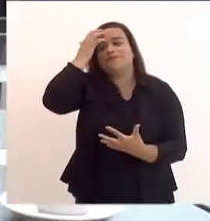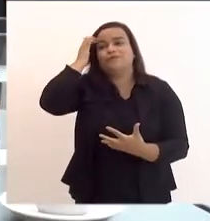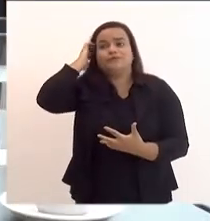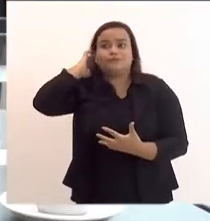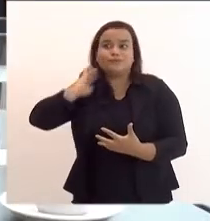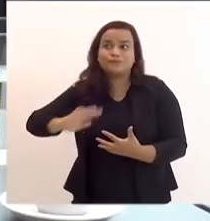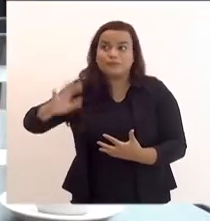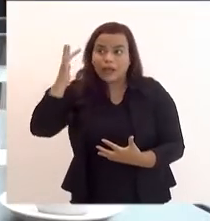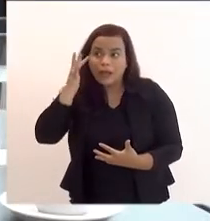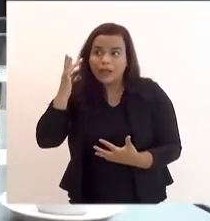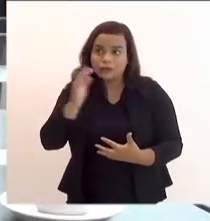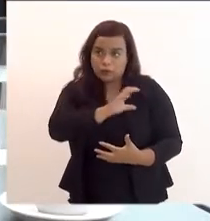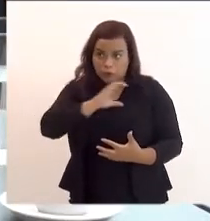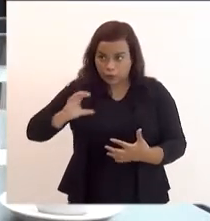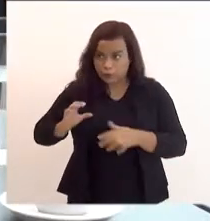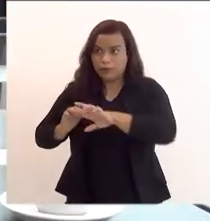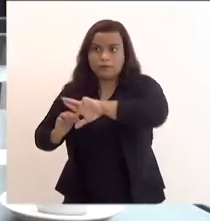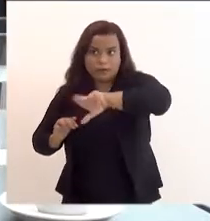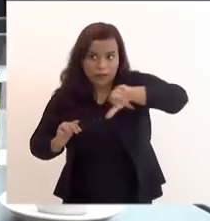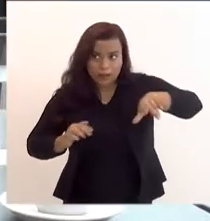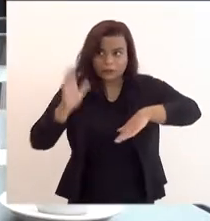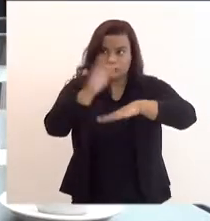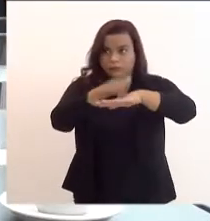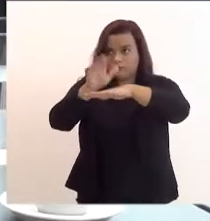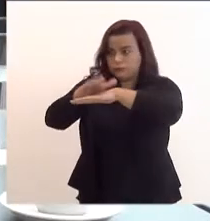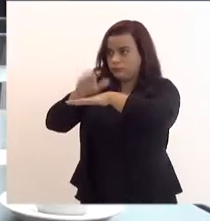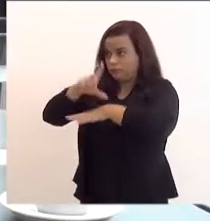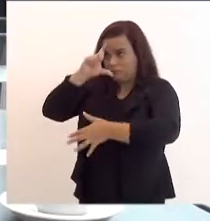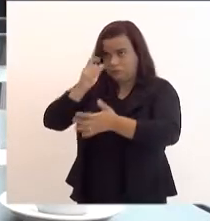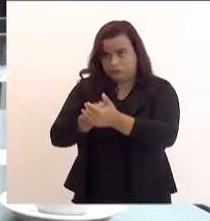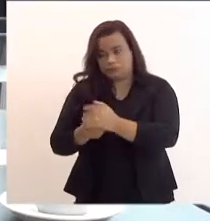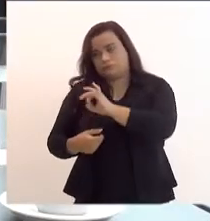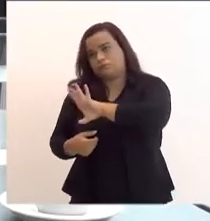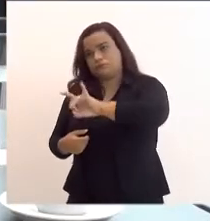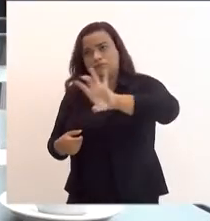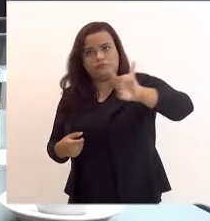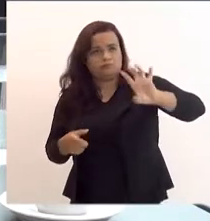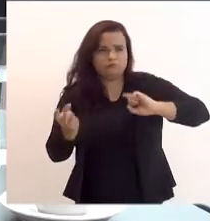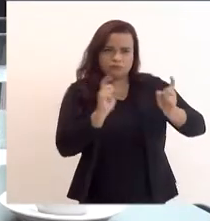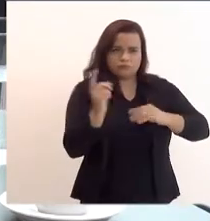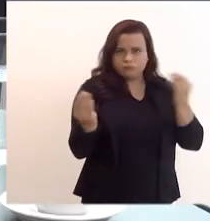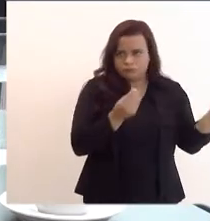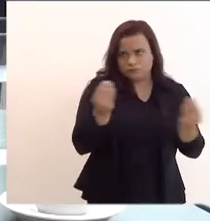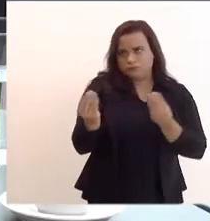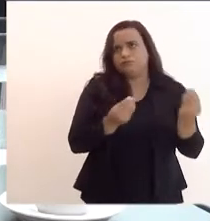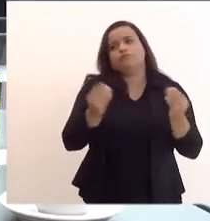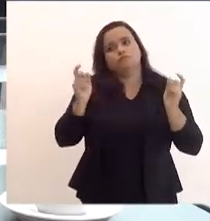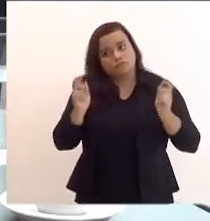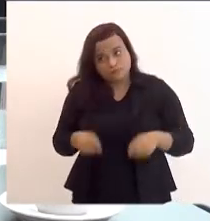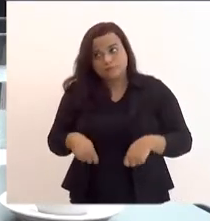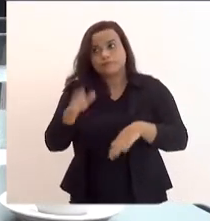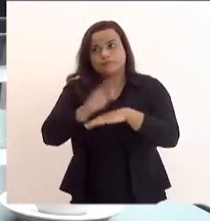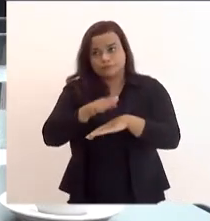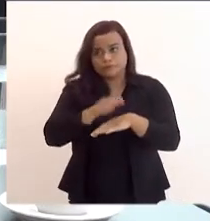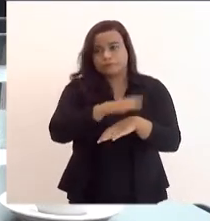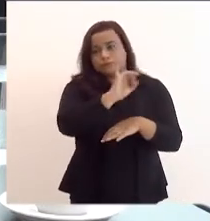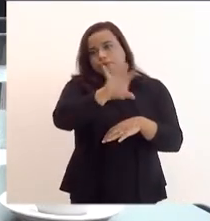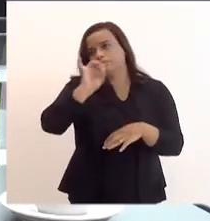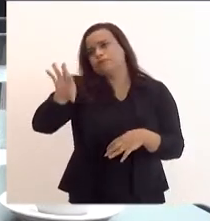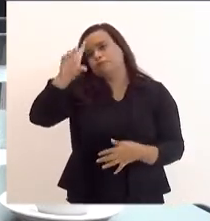outras comissões, a deliberação de audiências e de reuniões podem ser